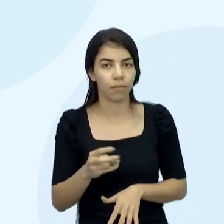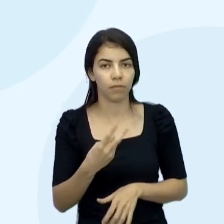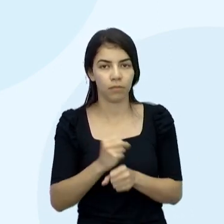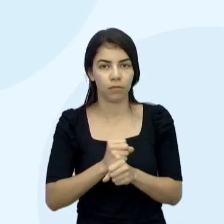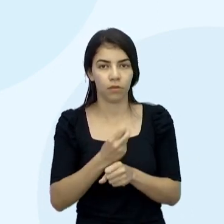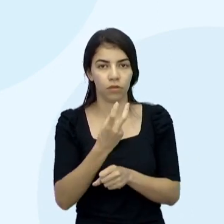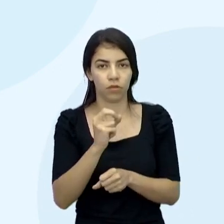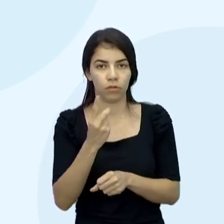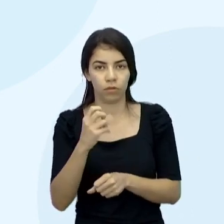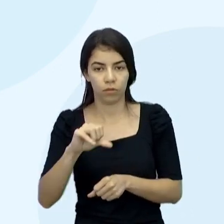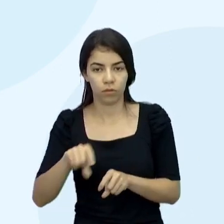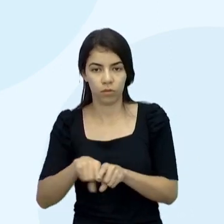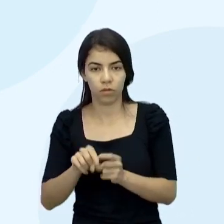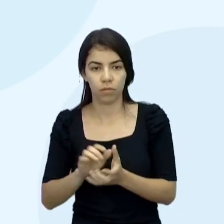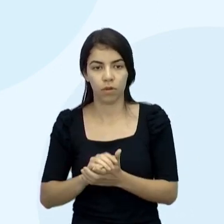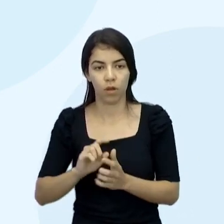contra